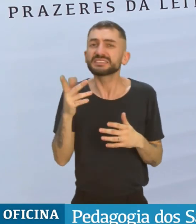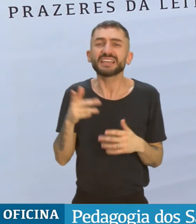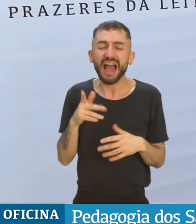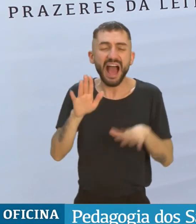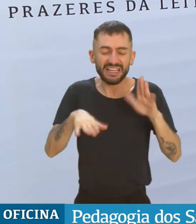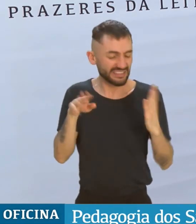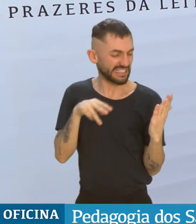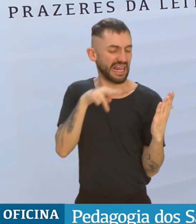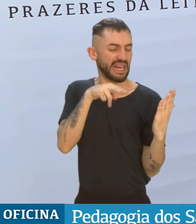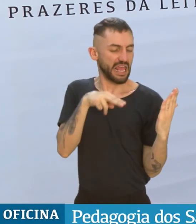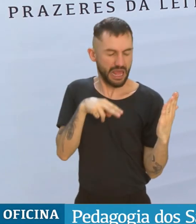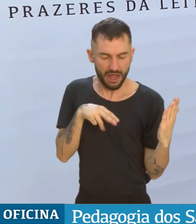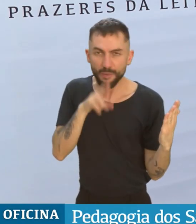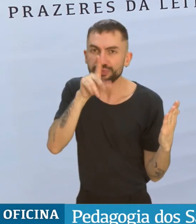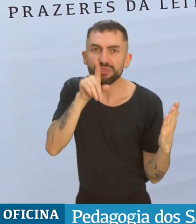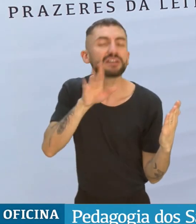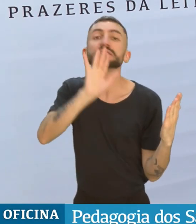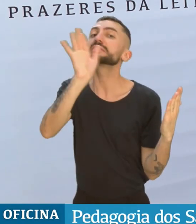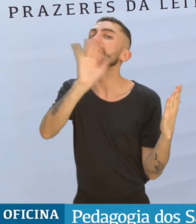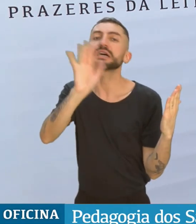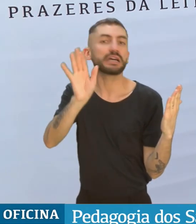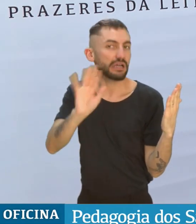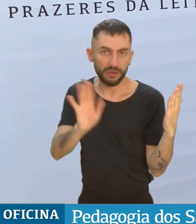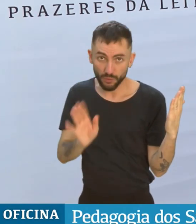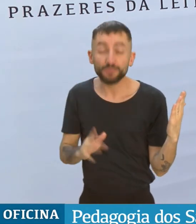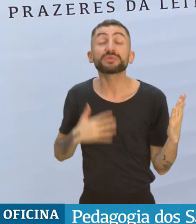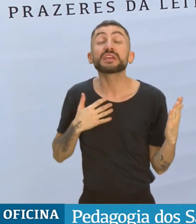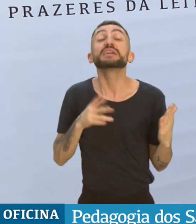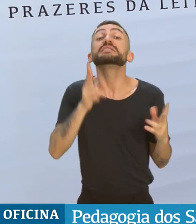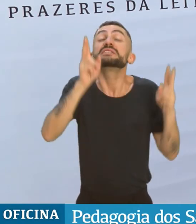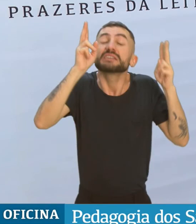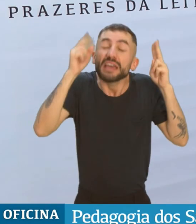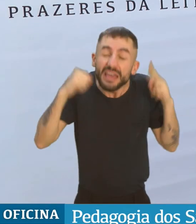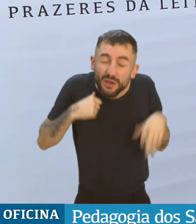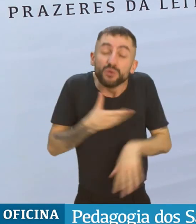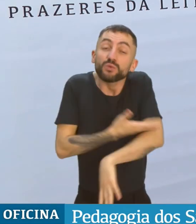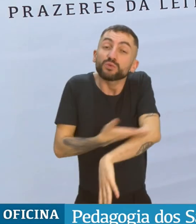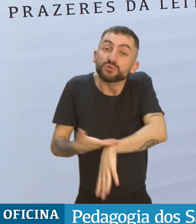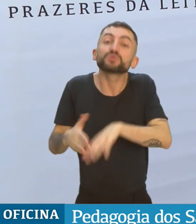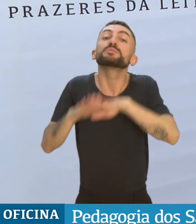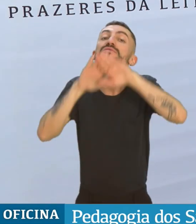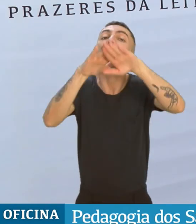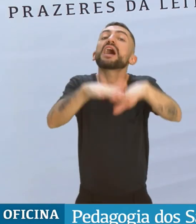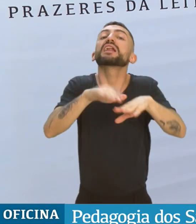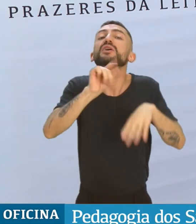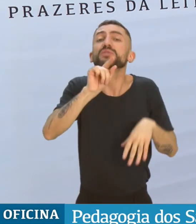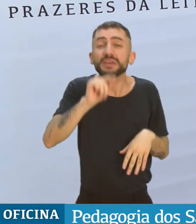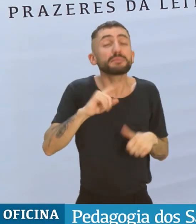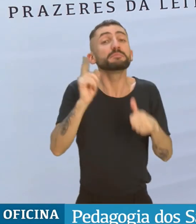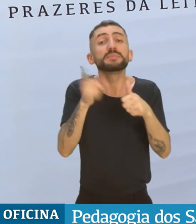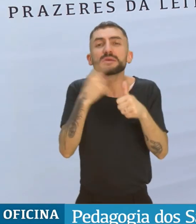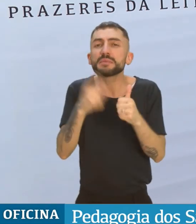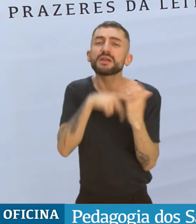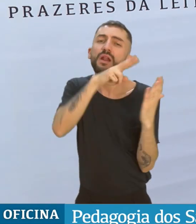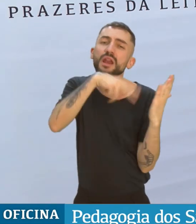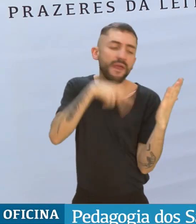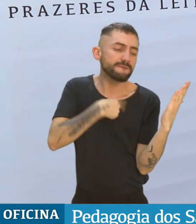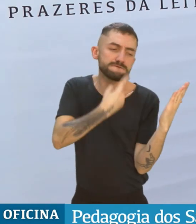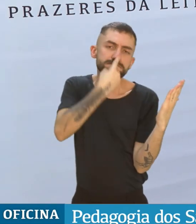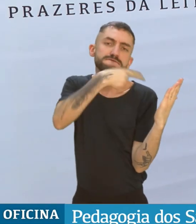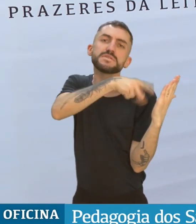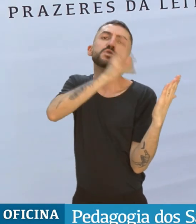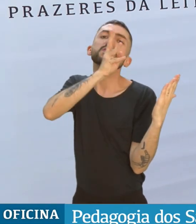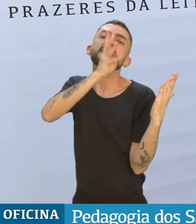travar. Não, eu gosto de falar, cria intimidade com esse texto. Você